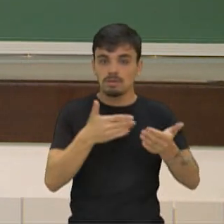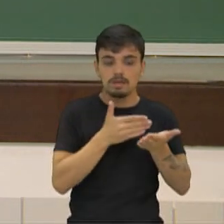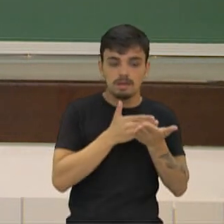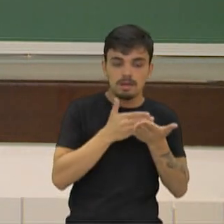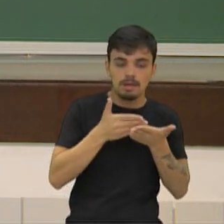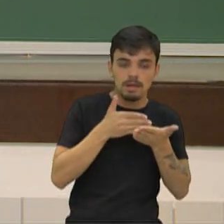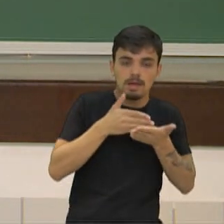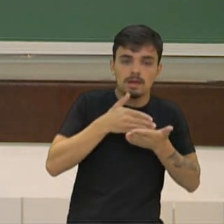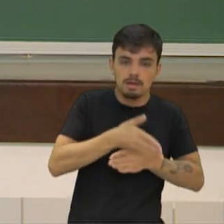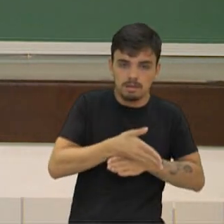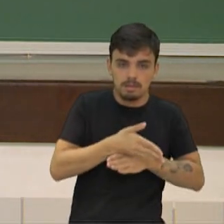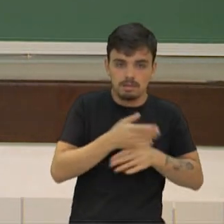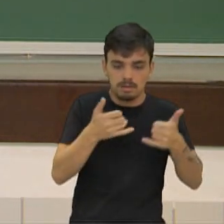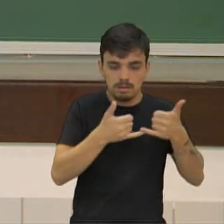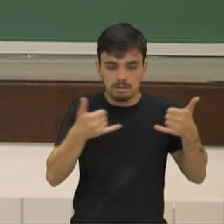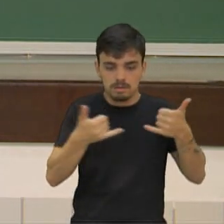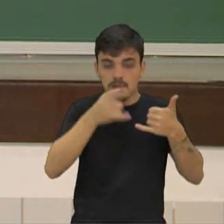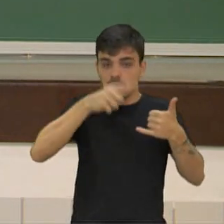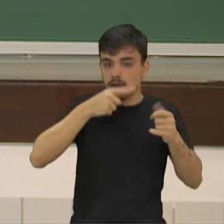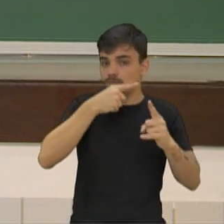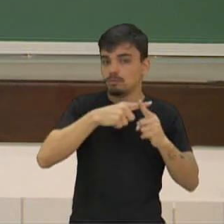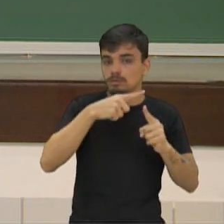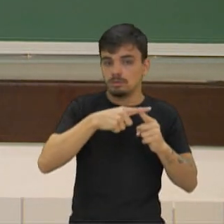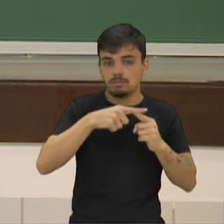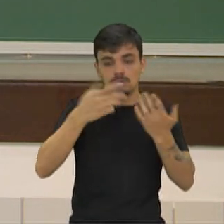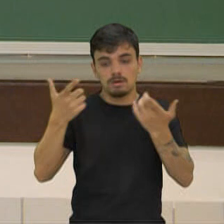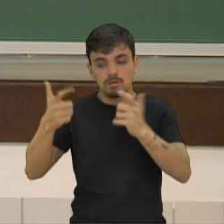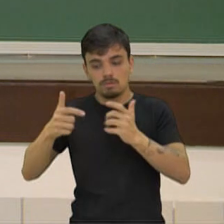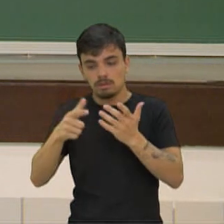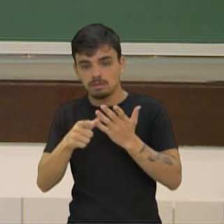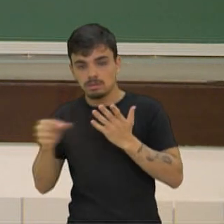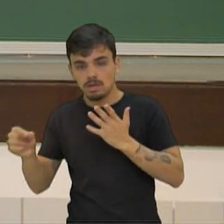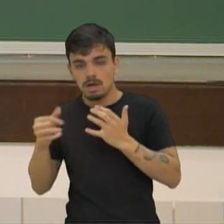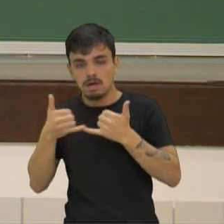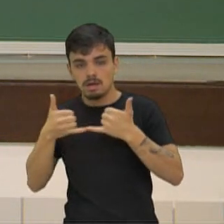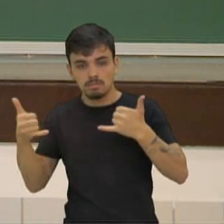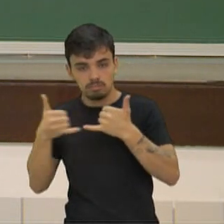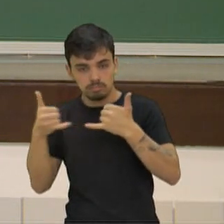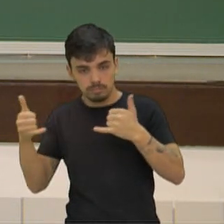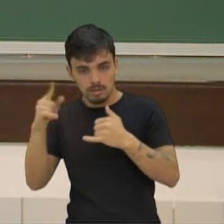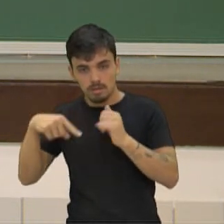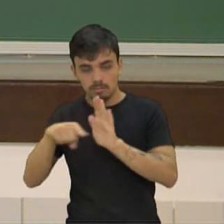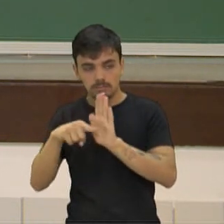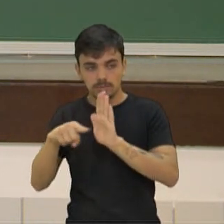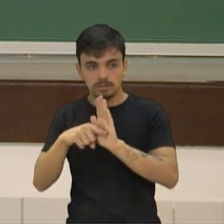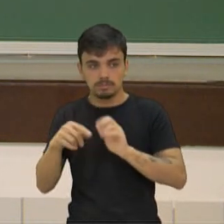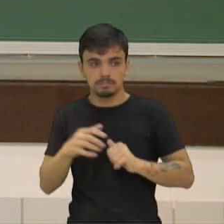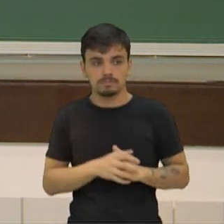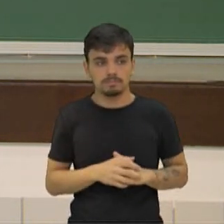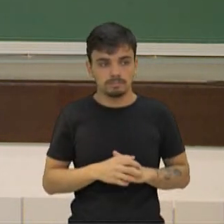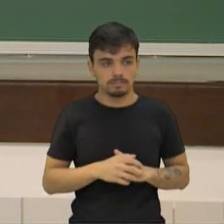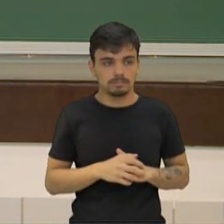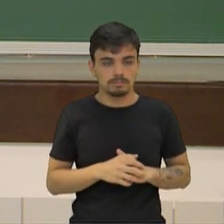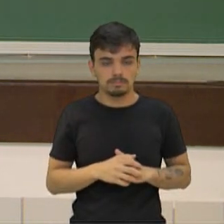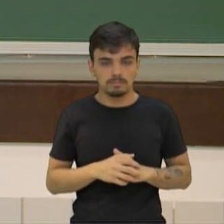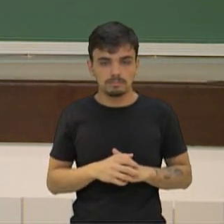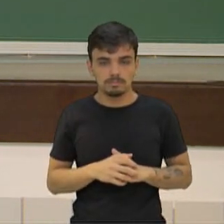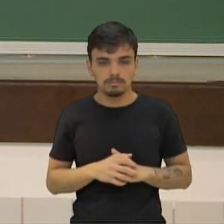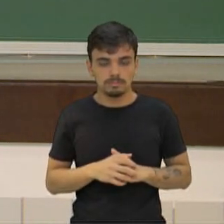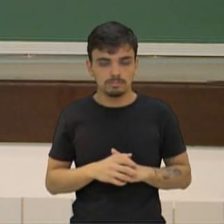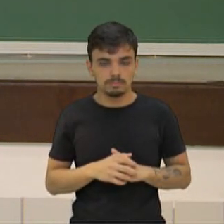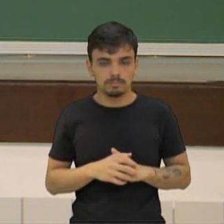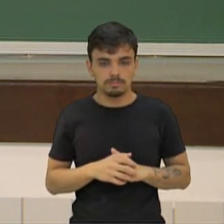negativo. Onde a corrente entra, na bateria, né? Na bateria, na verdade, né?